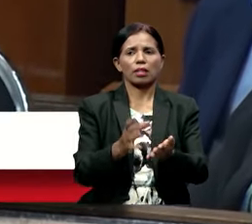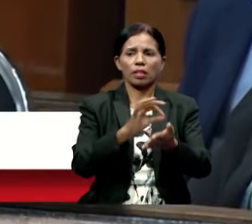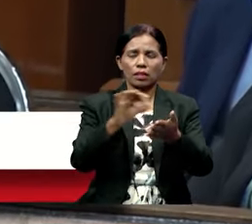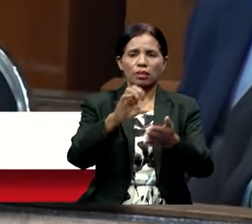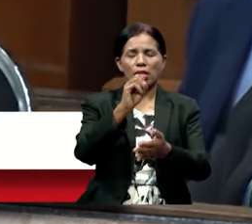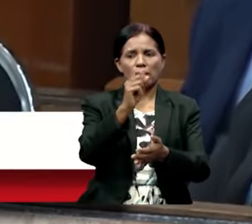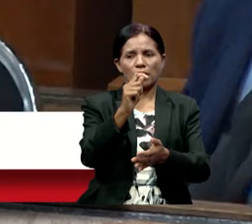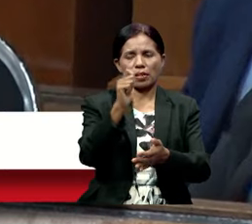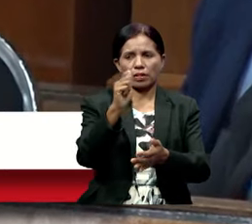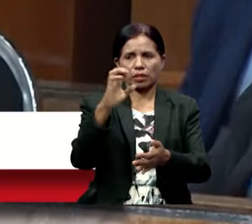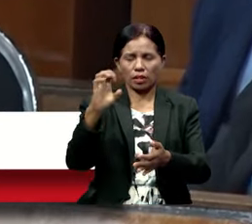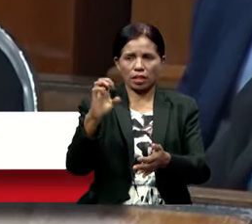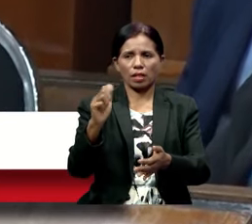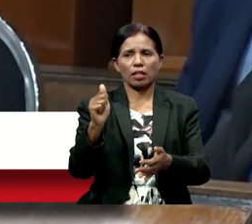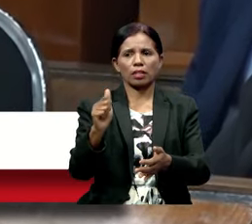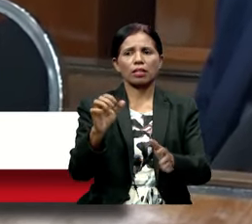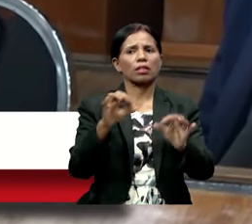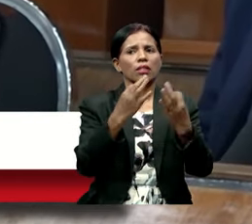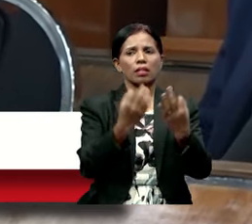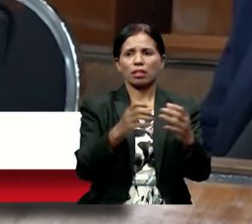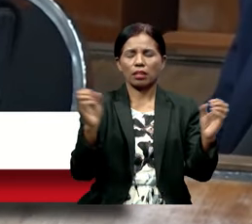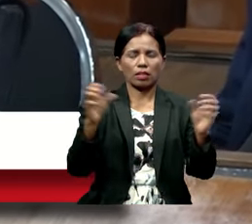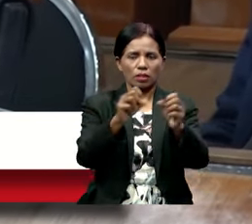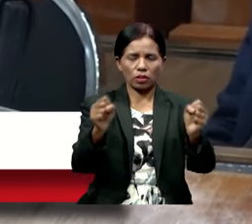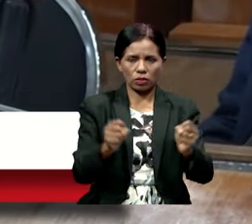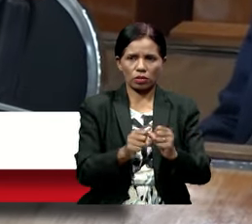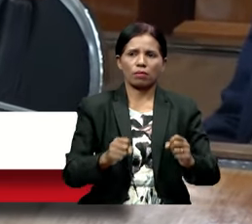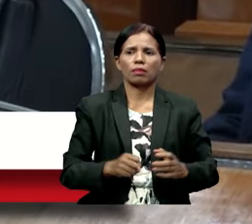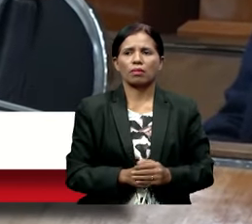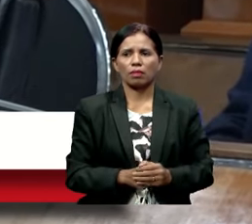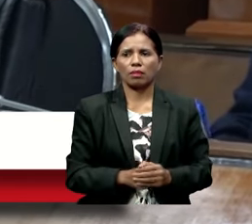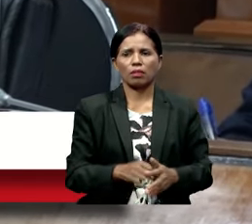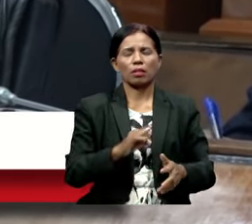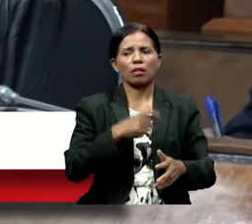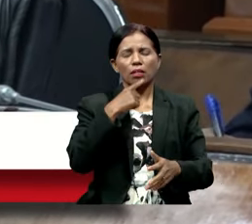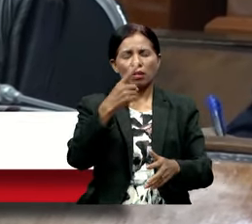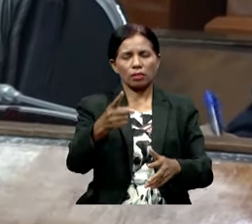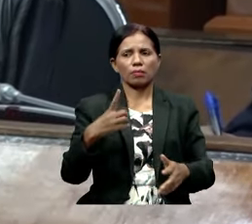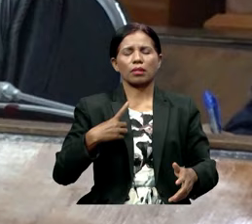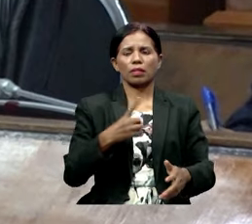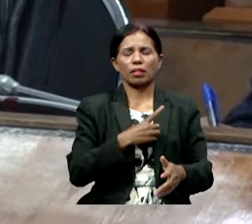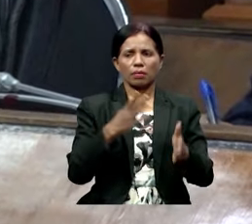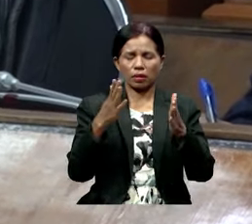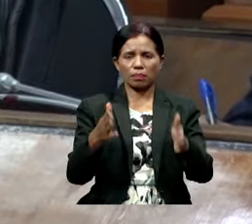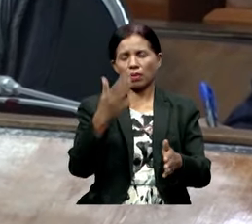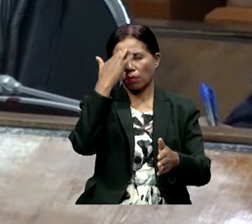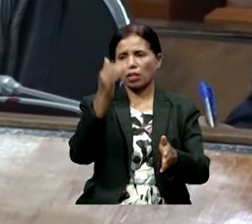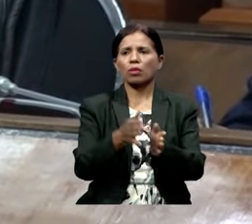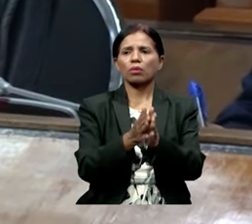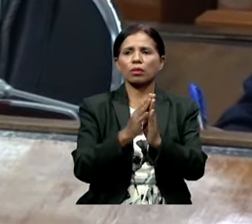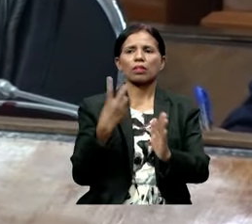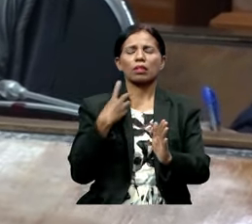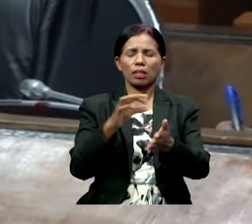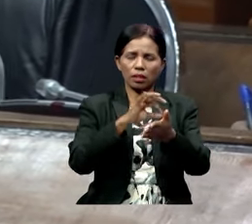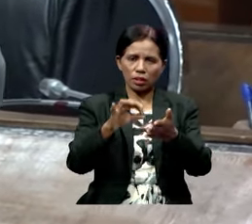E a ficha familiar não está funcionando, suco. Nem a altura de um deputado, também só me exige, também registro